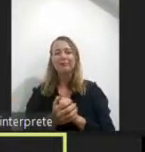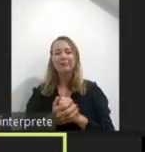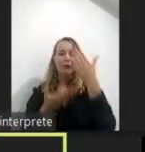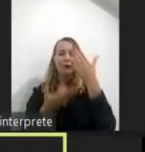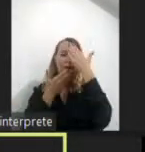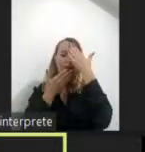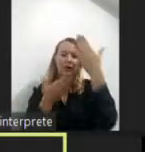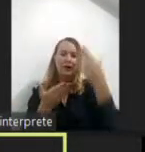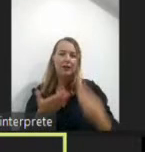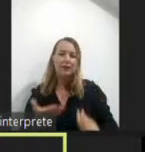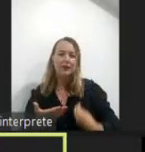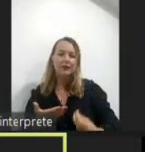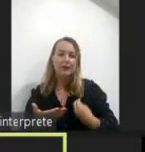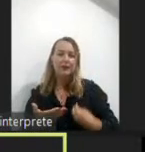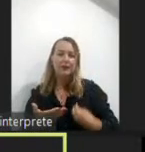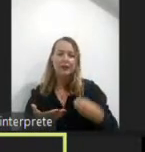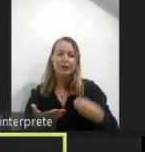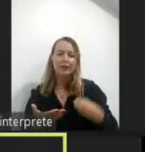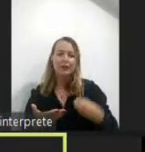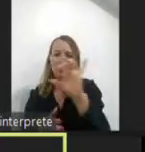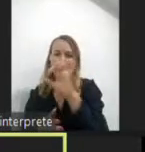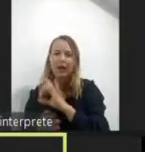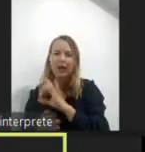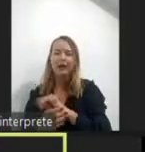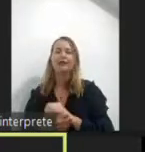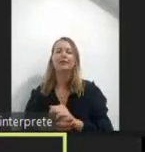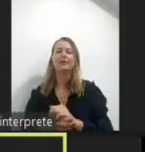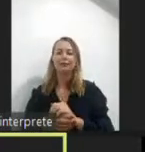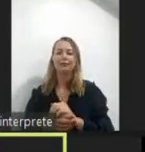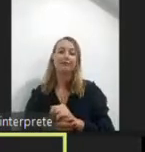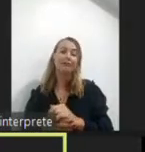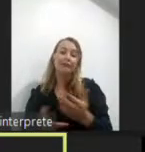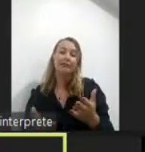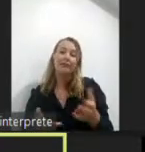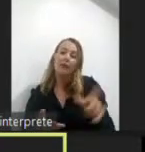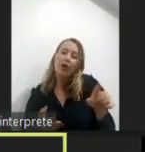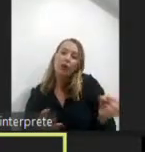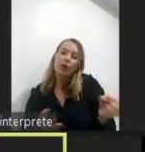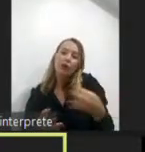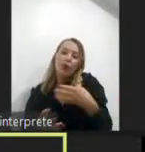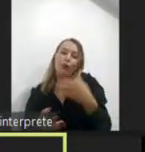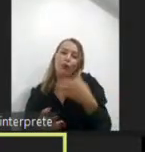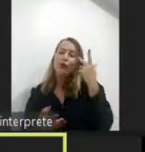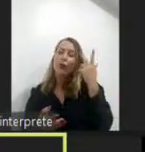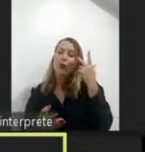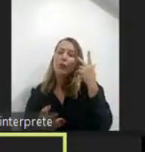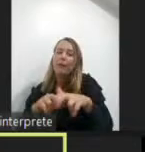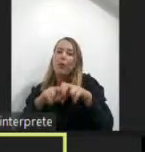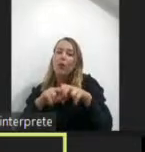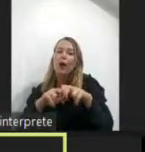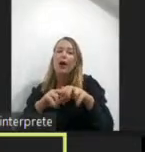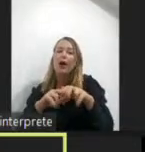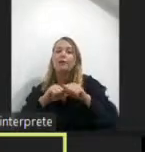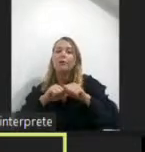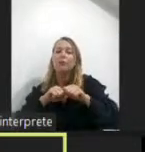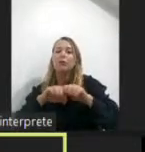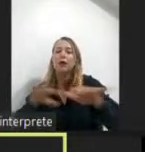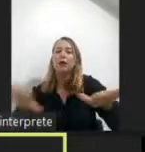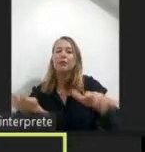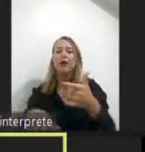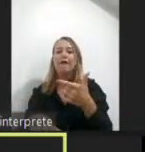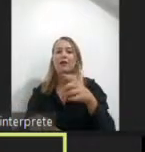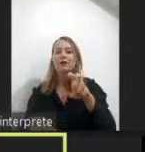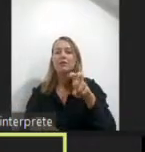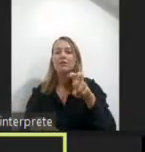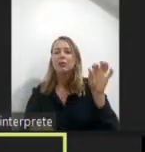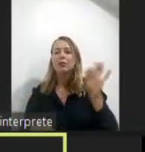presença virtual de cada um. Esse é um novo normal que, por causa de um surto de pandemia, 25% dos servidores da